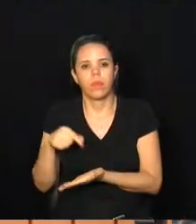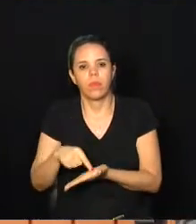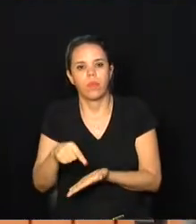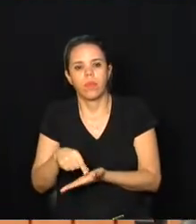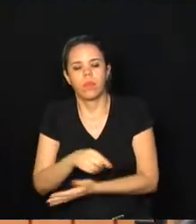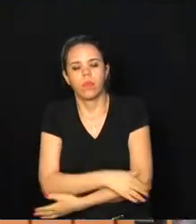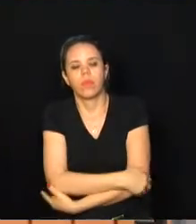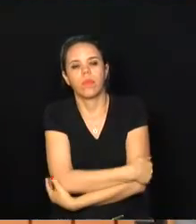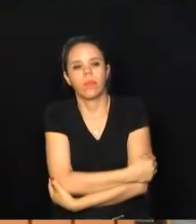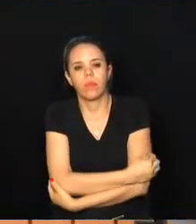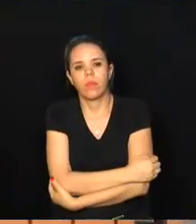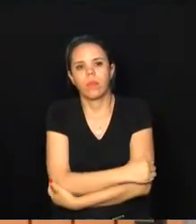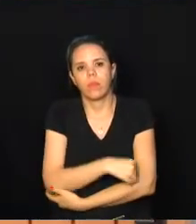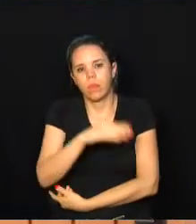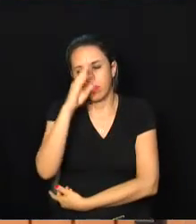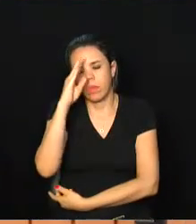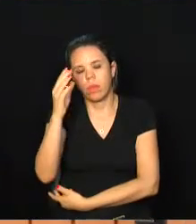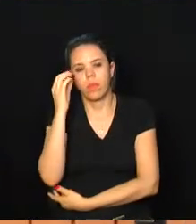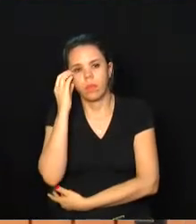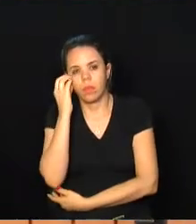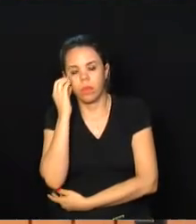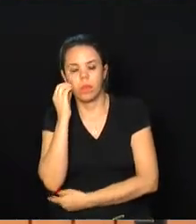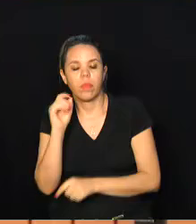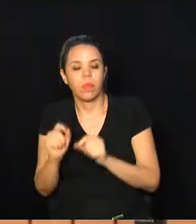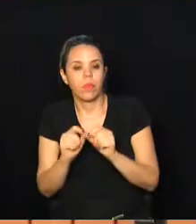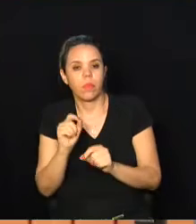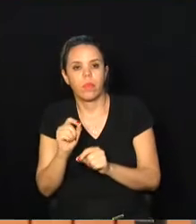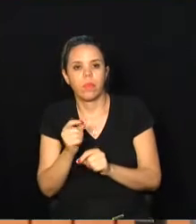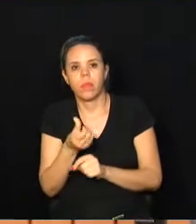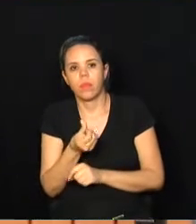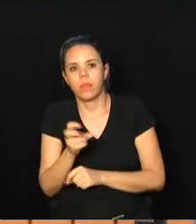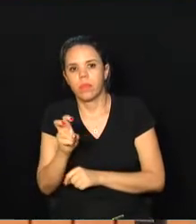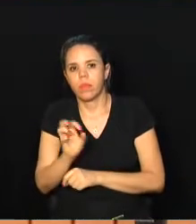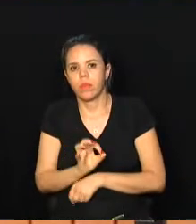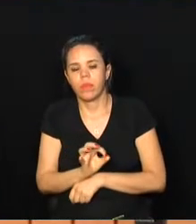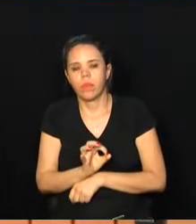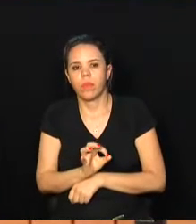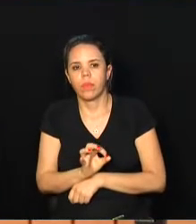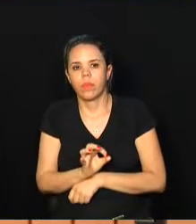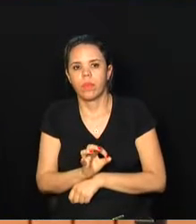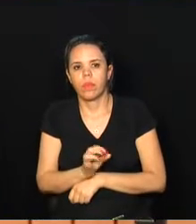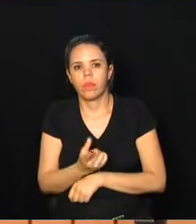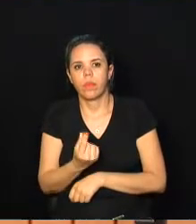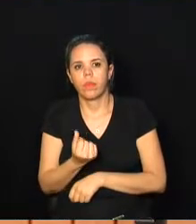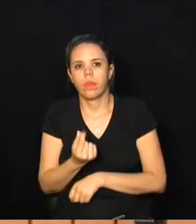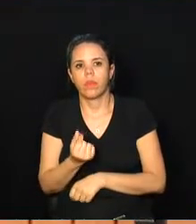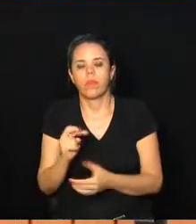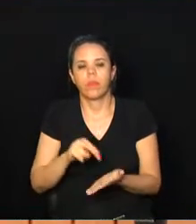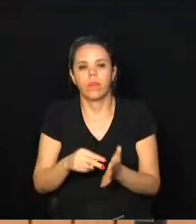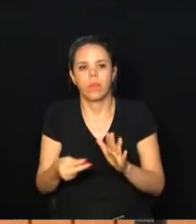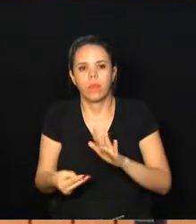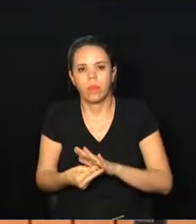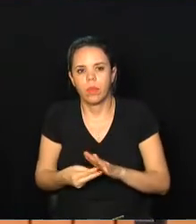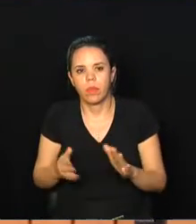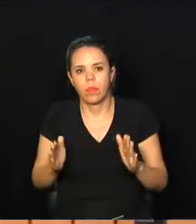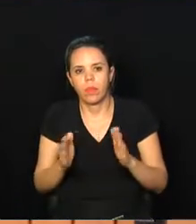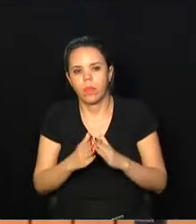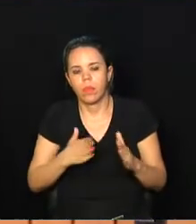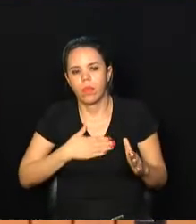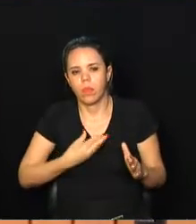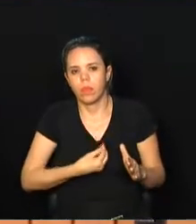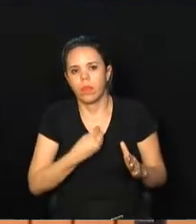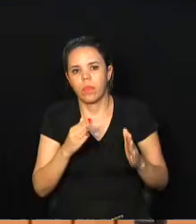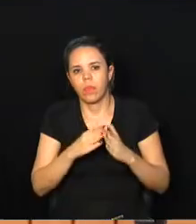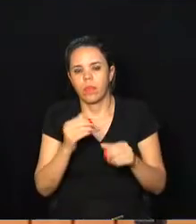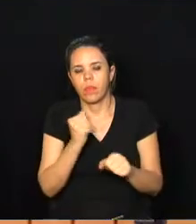mãos, principalmente que 65% desse dinheiro representa Minha Casa Minha Vida,